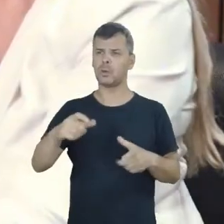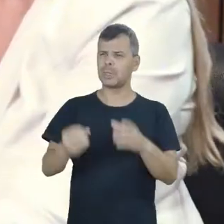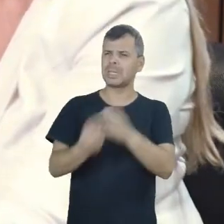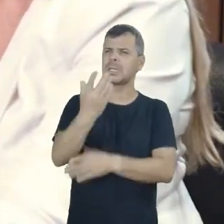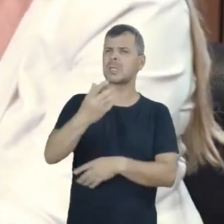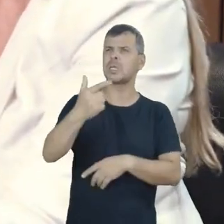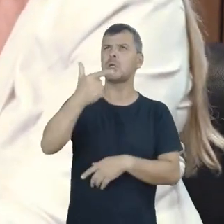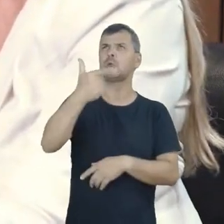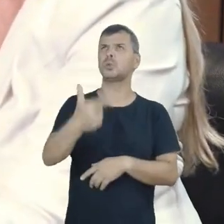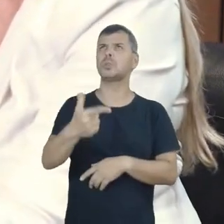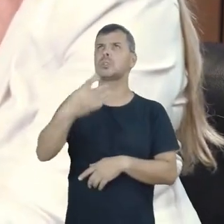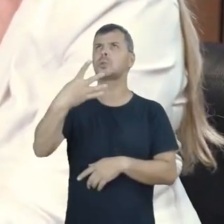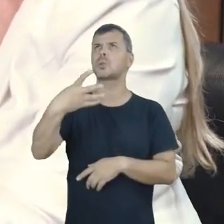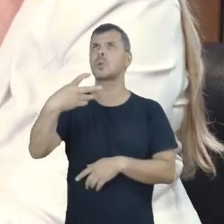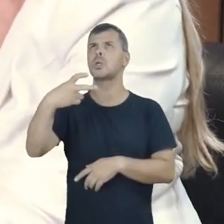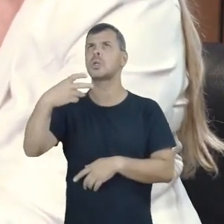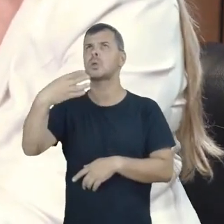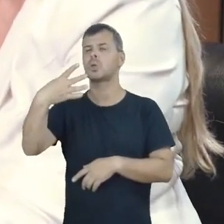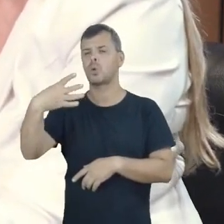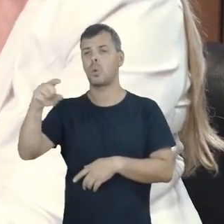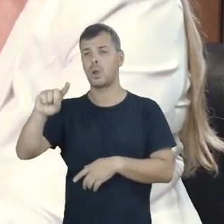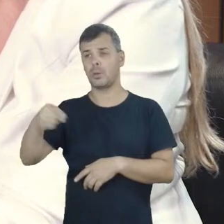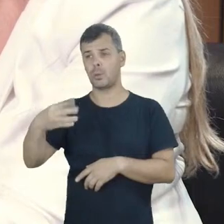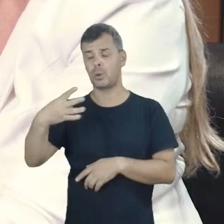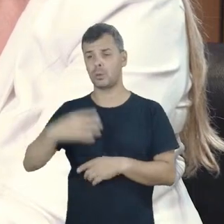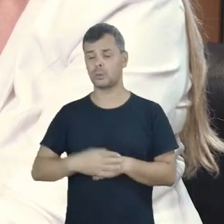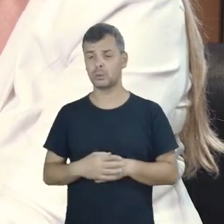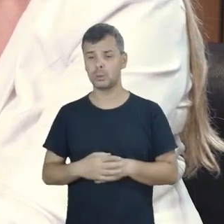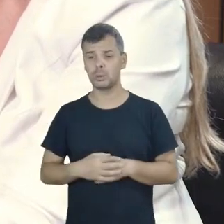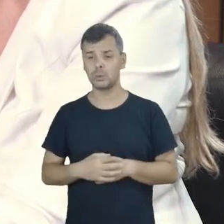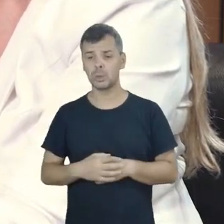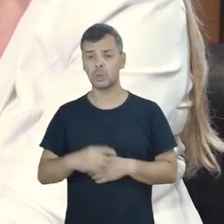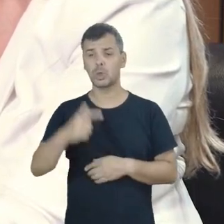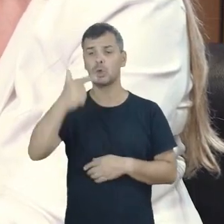gerados 244,3 milhões